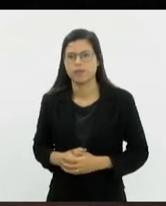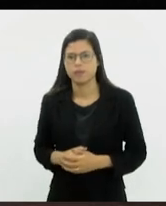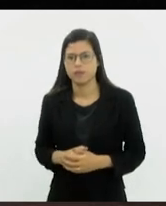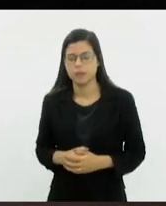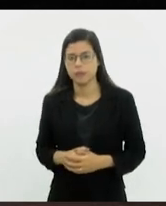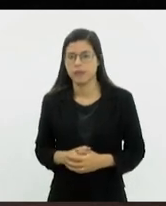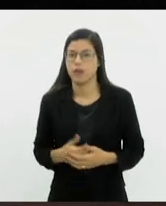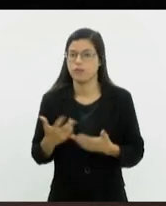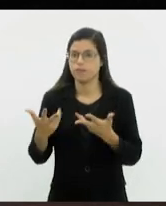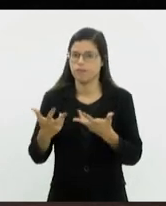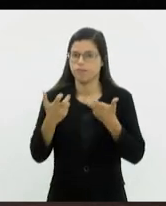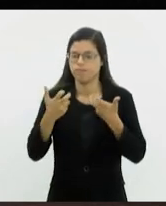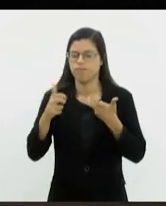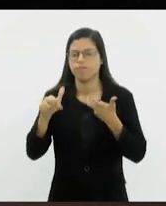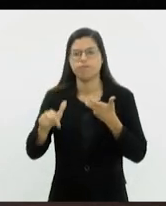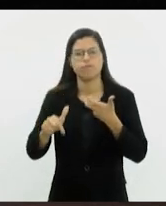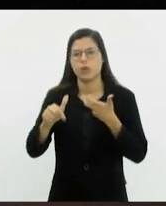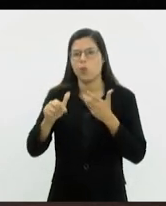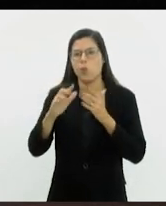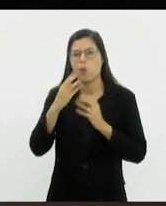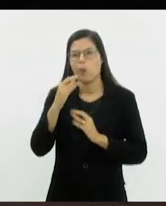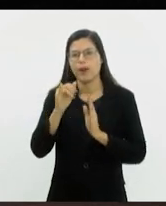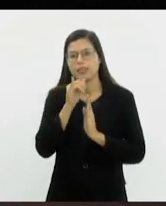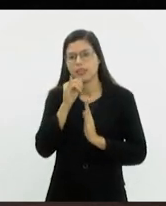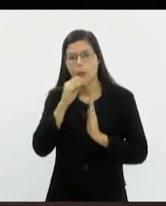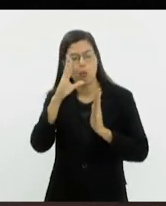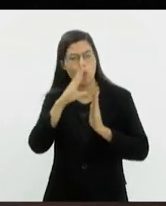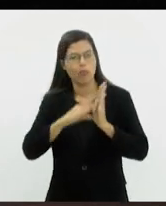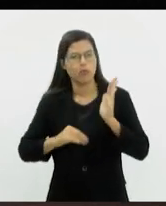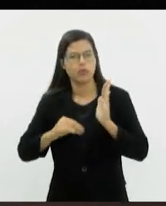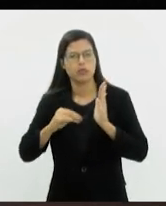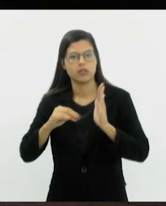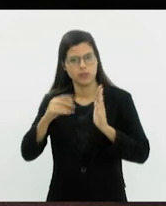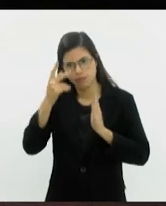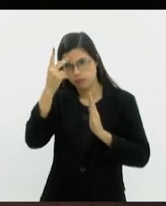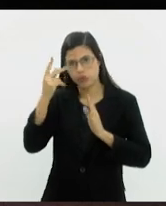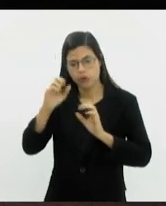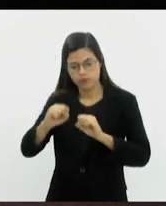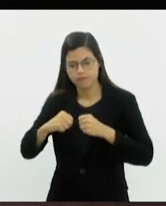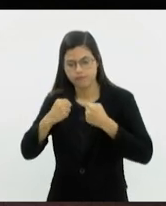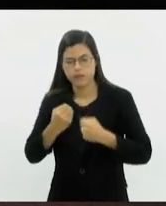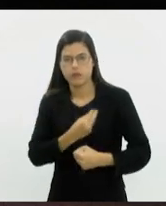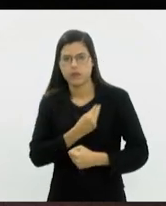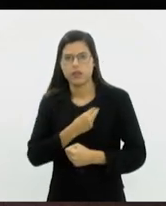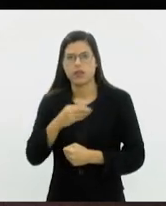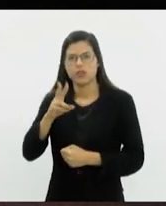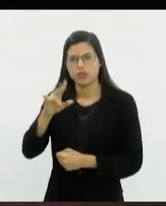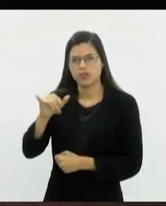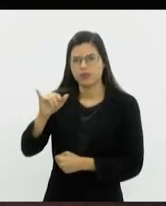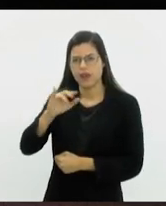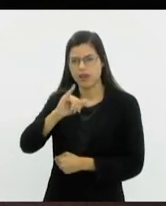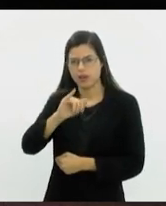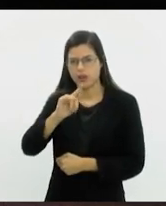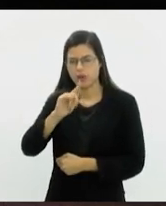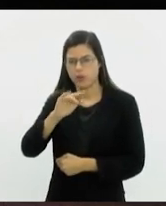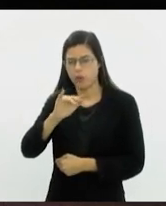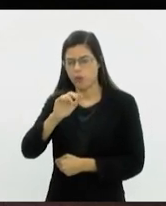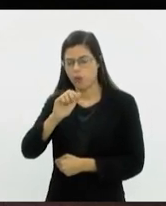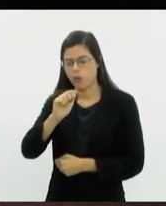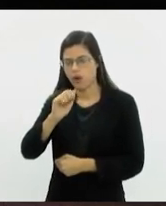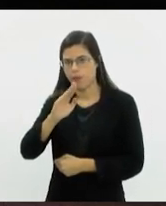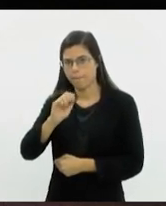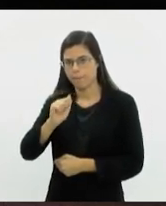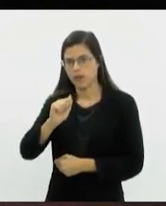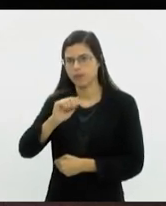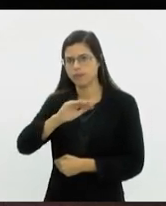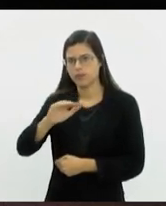um espelho, uma pessoa que dedicou a sua vida. A gente vai ali em Iguaba Grande, tem uma escola municipal com o nome dele. A